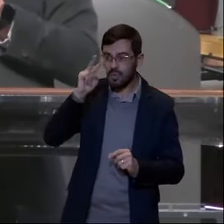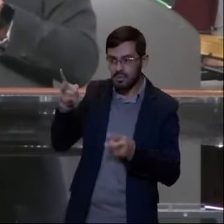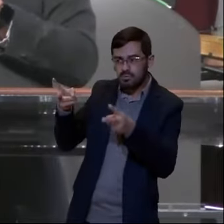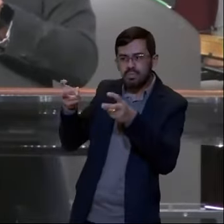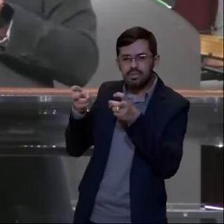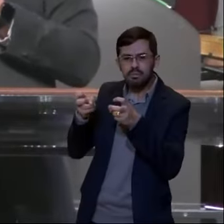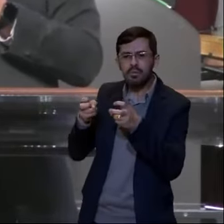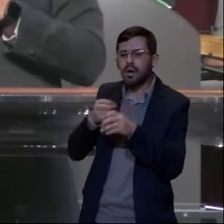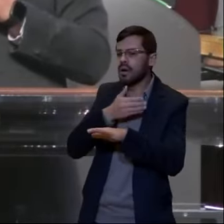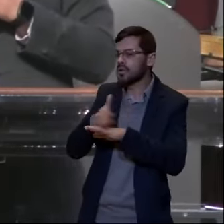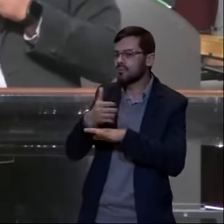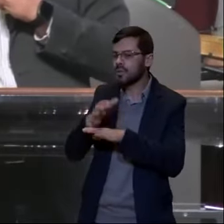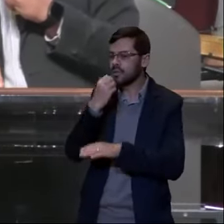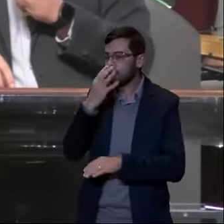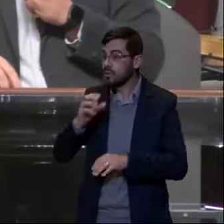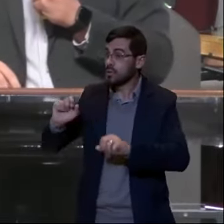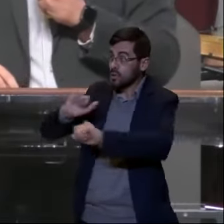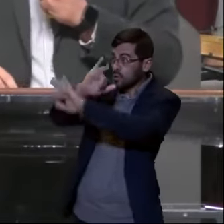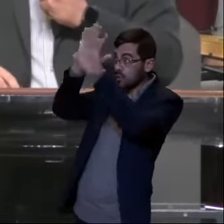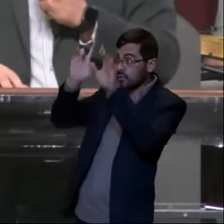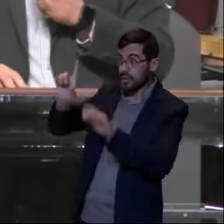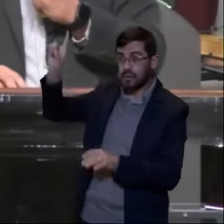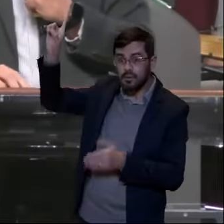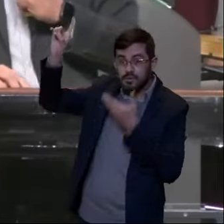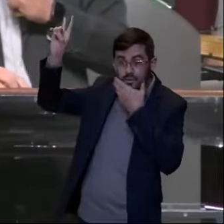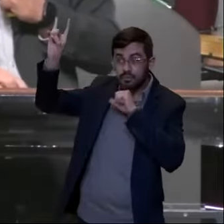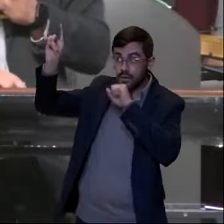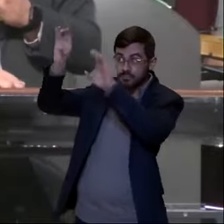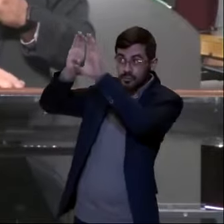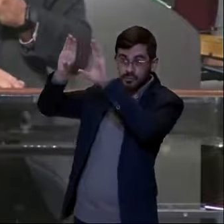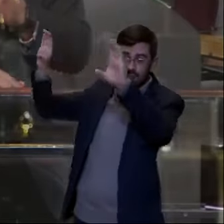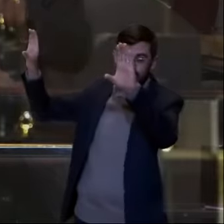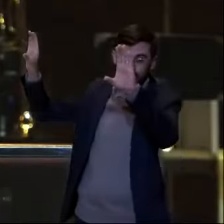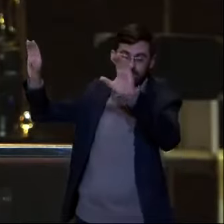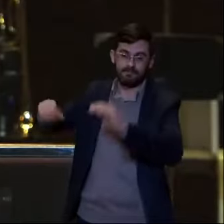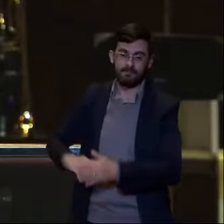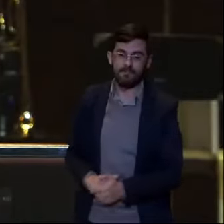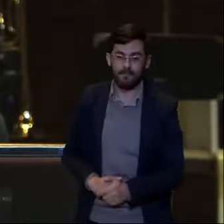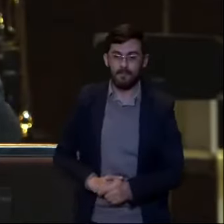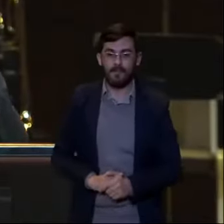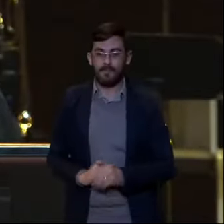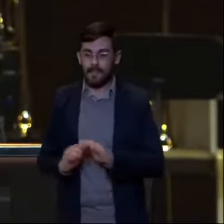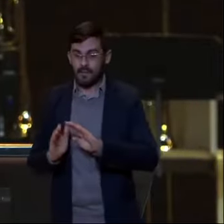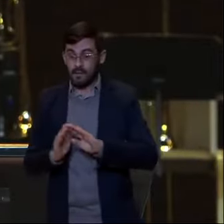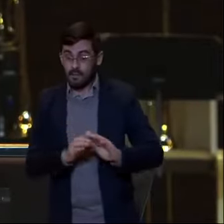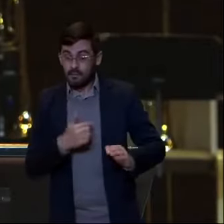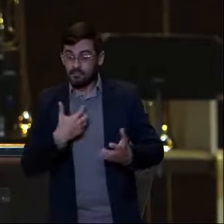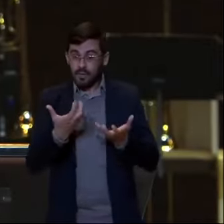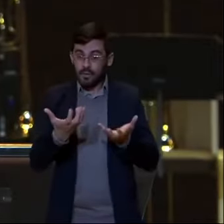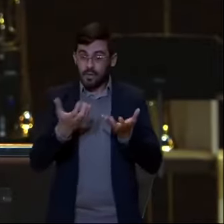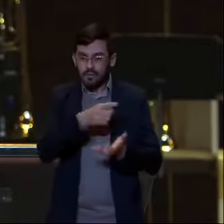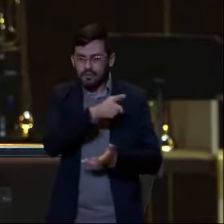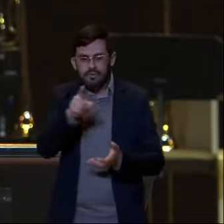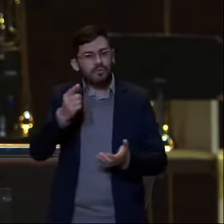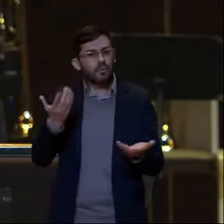que vocês fazem, e glorifiquem o Pai de vocês que está nos céus. O que eu quero fazer com vocês essa noite